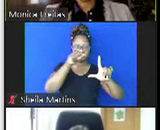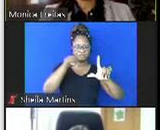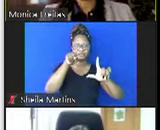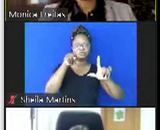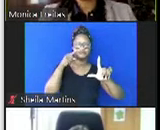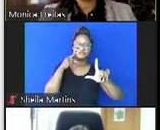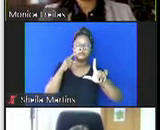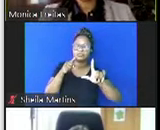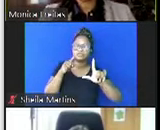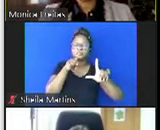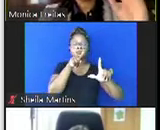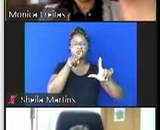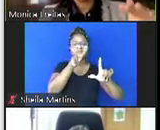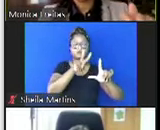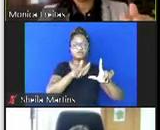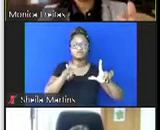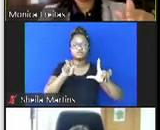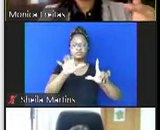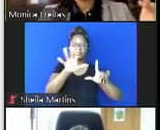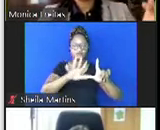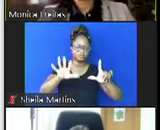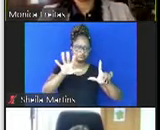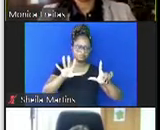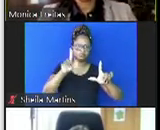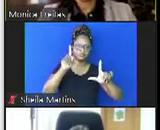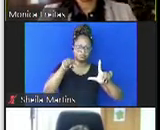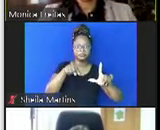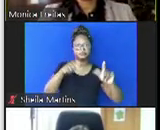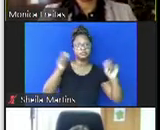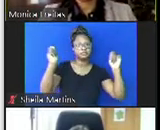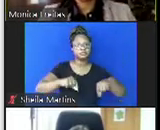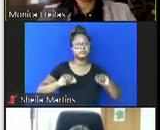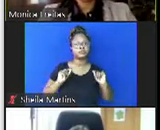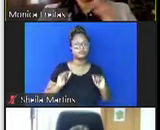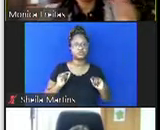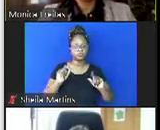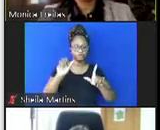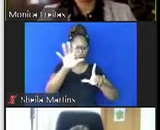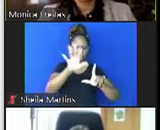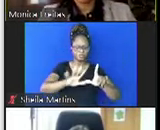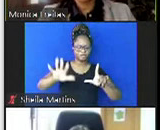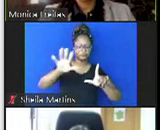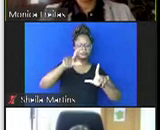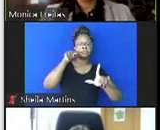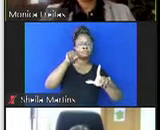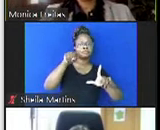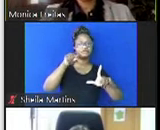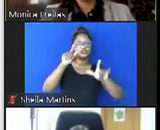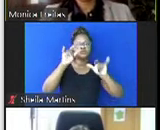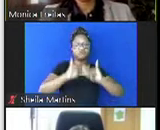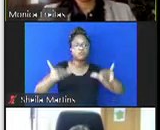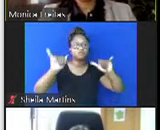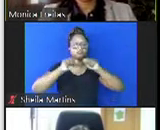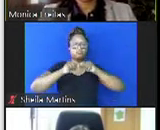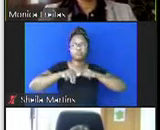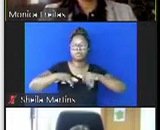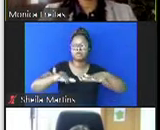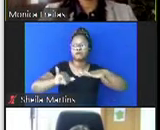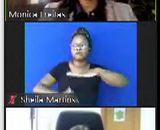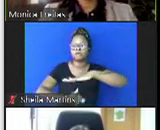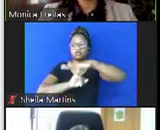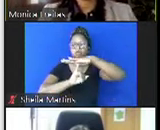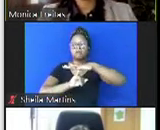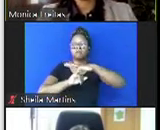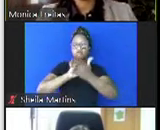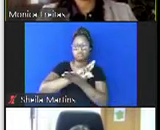podem entrar no portal Gerit, que é justamente um portal onde você tem informação aí de várias instituições na